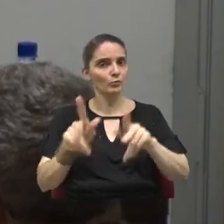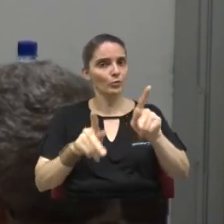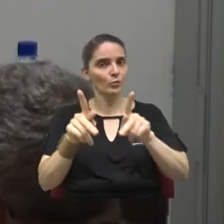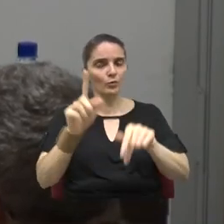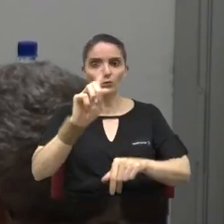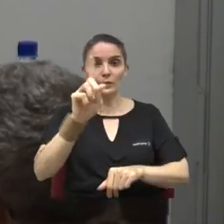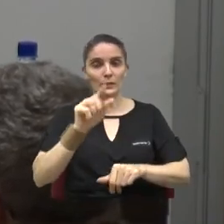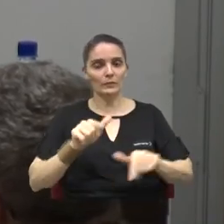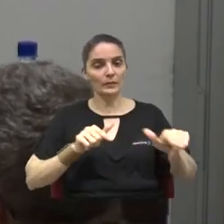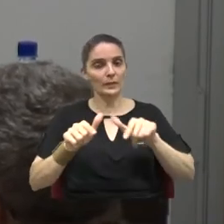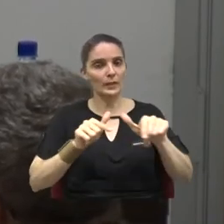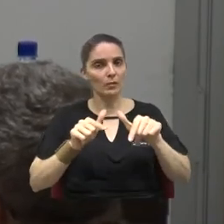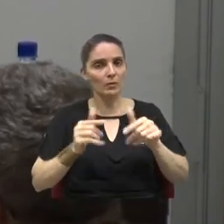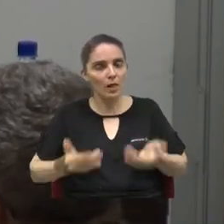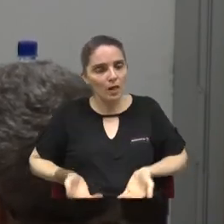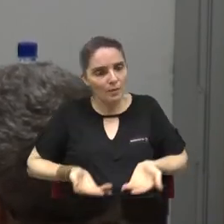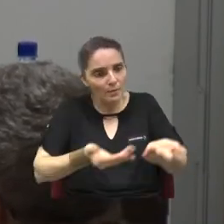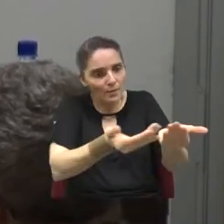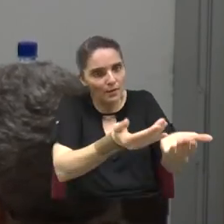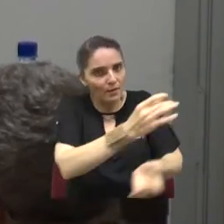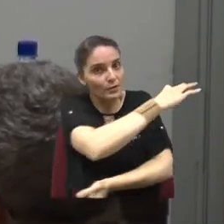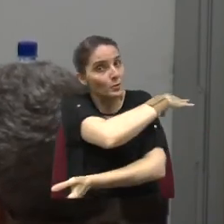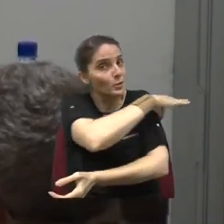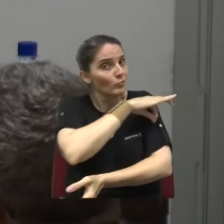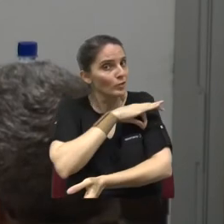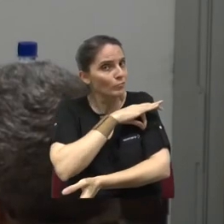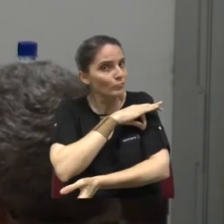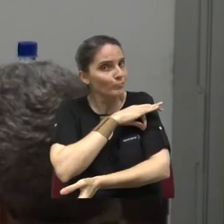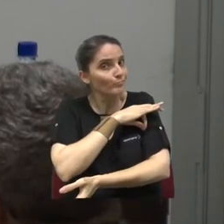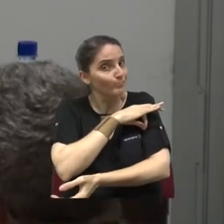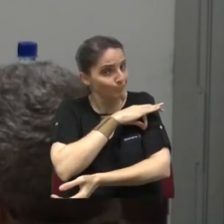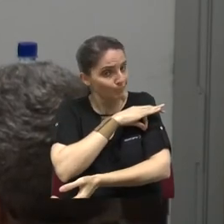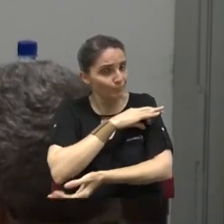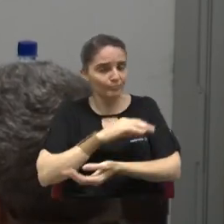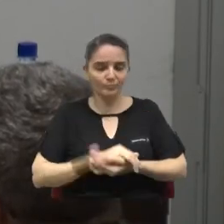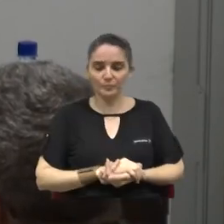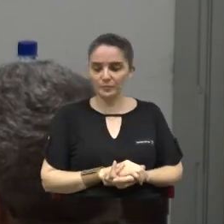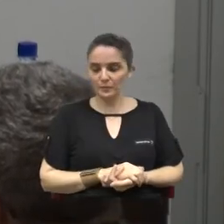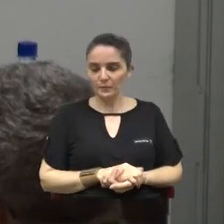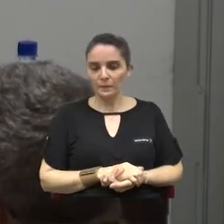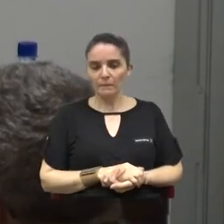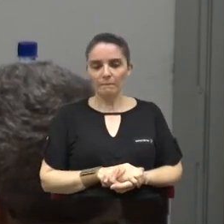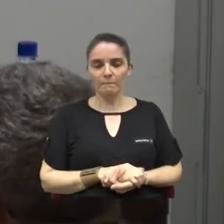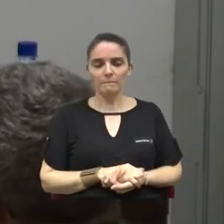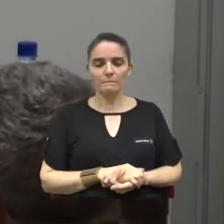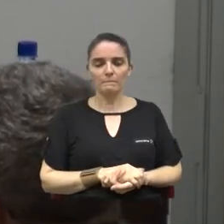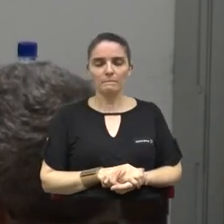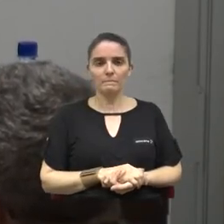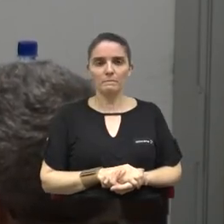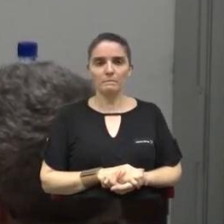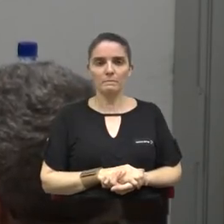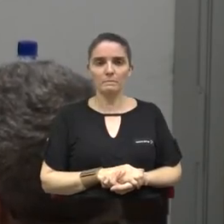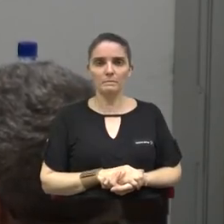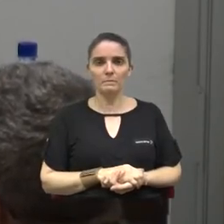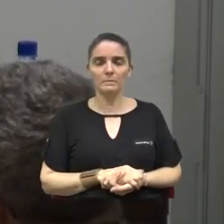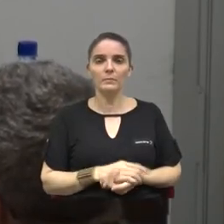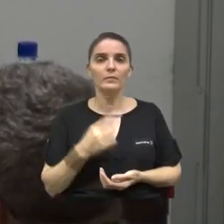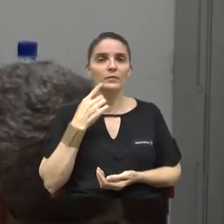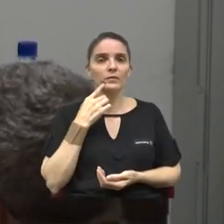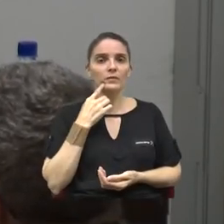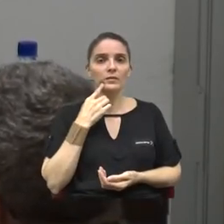prefeito. Funcionário é para servir o prefeito, não é para servir a população. Então, fica aqui minha indignação.